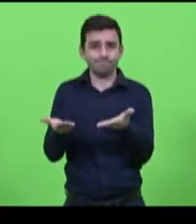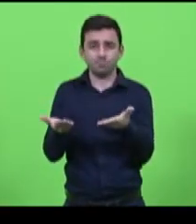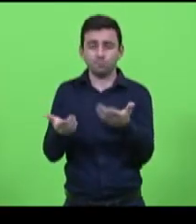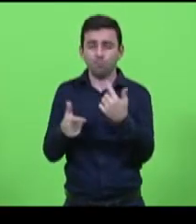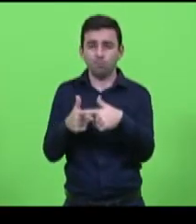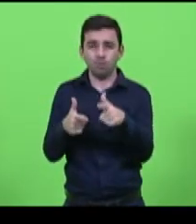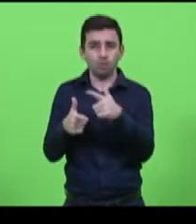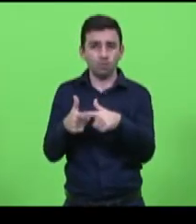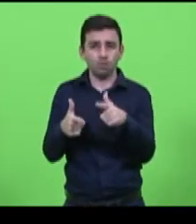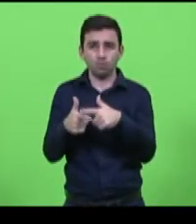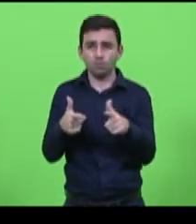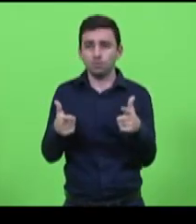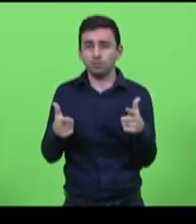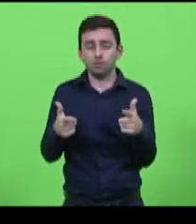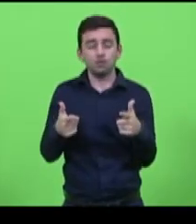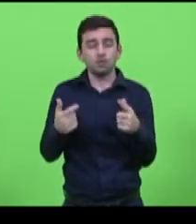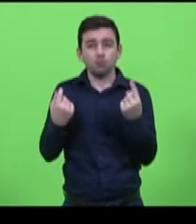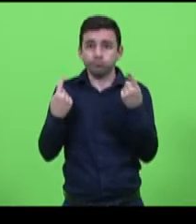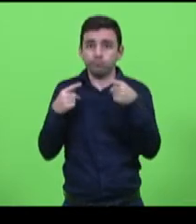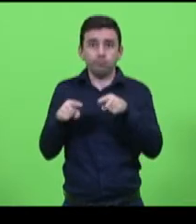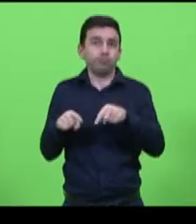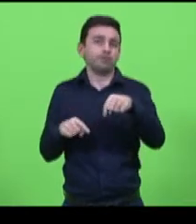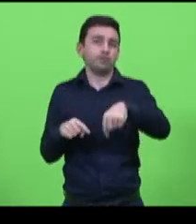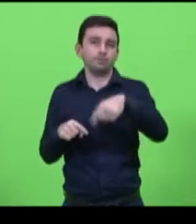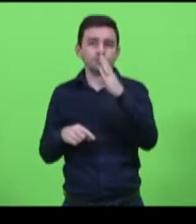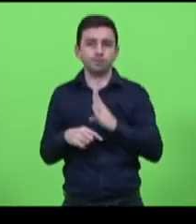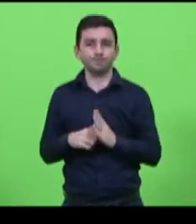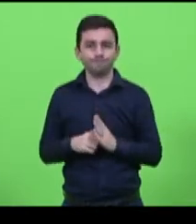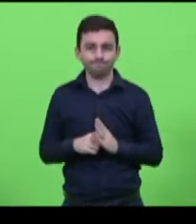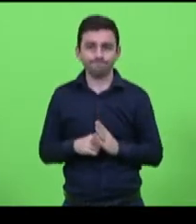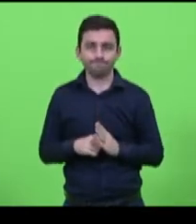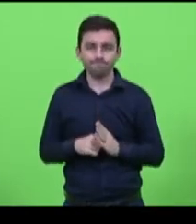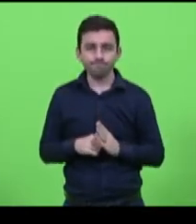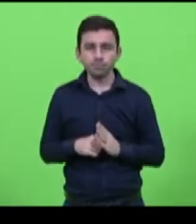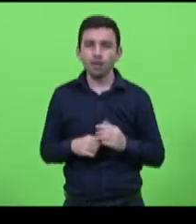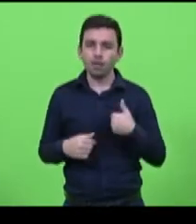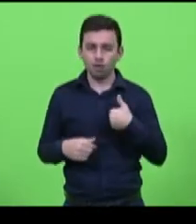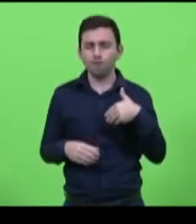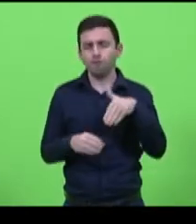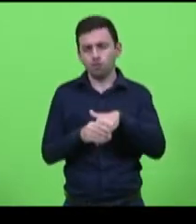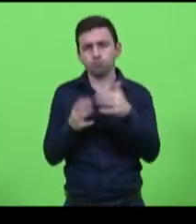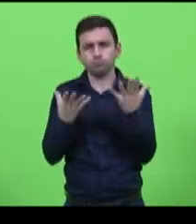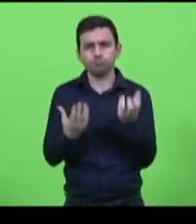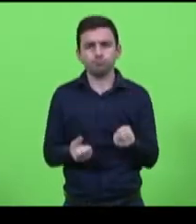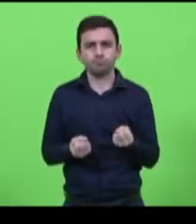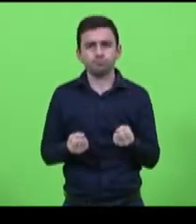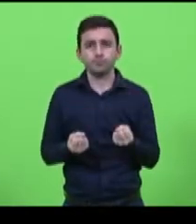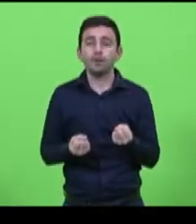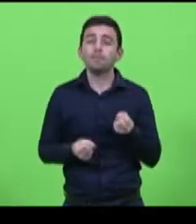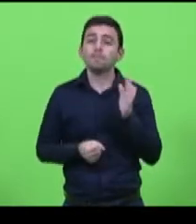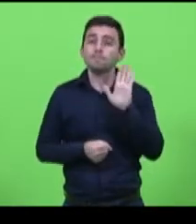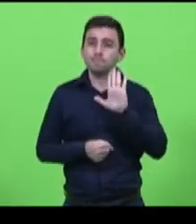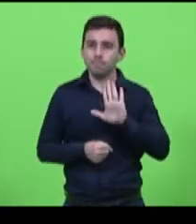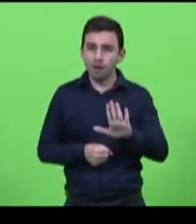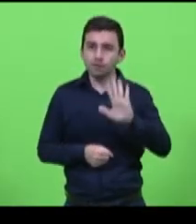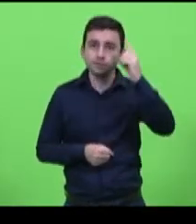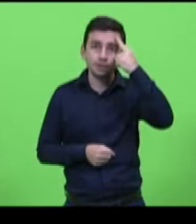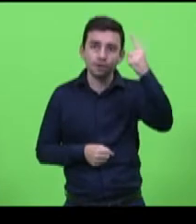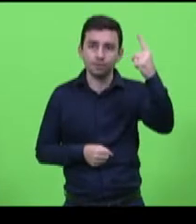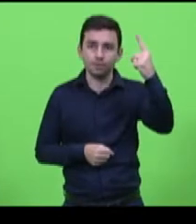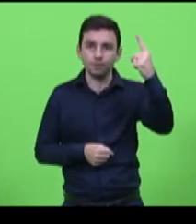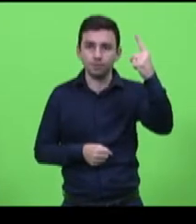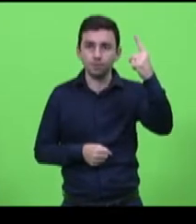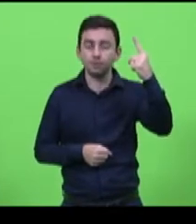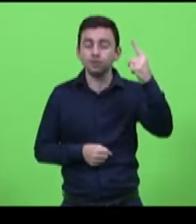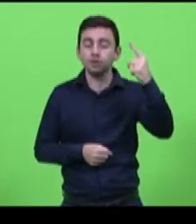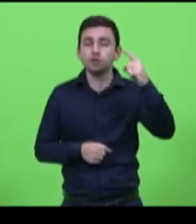veio de longe e que nos atacou aqui em casa. Né? Então, voto favoravelmente, mas sempre lembrando,